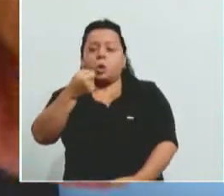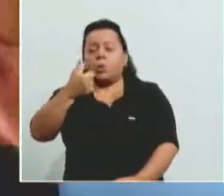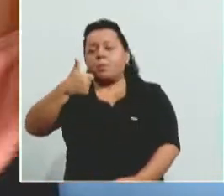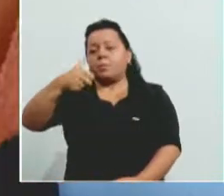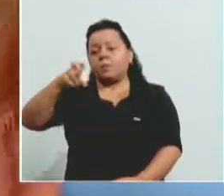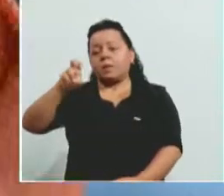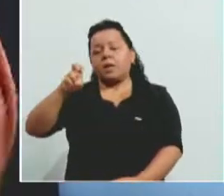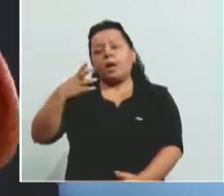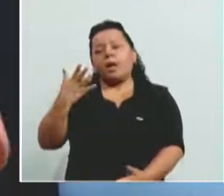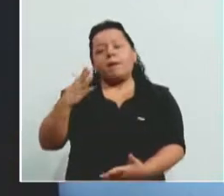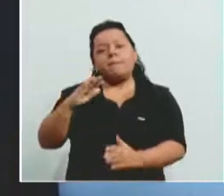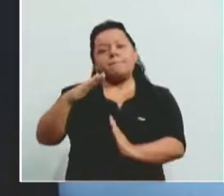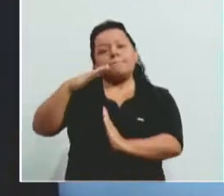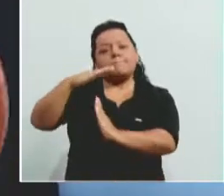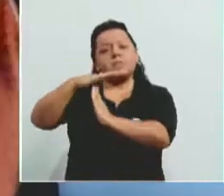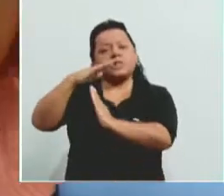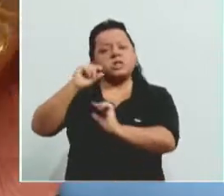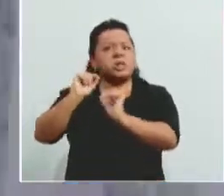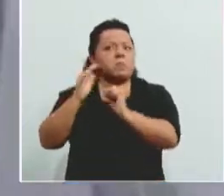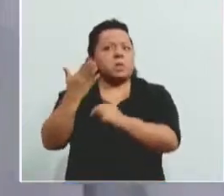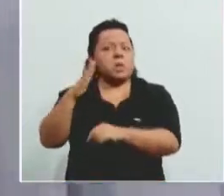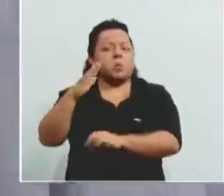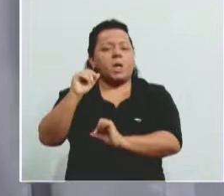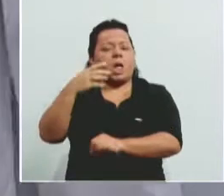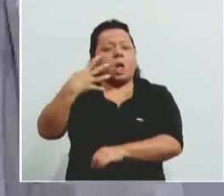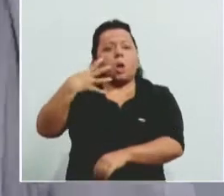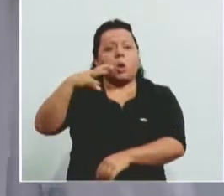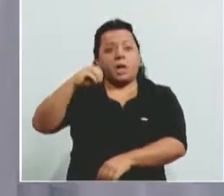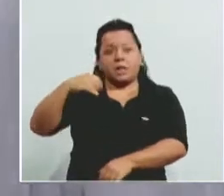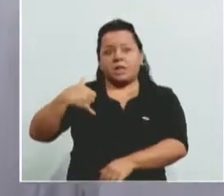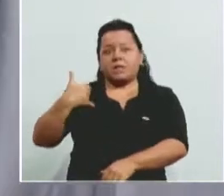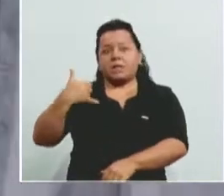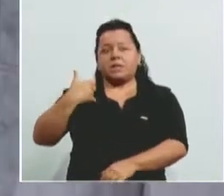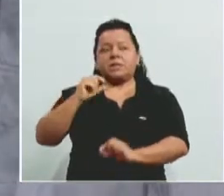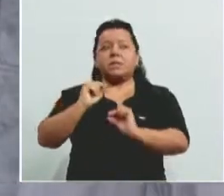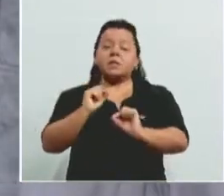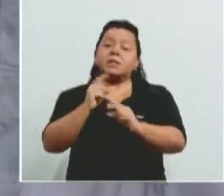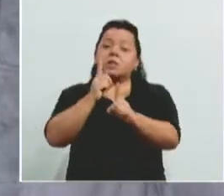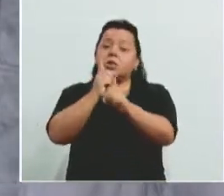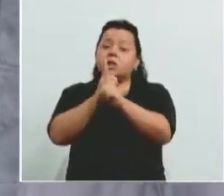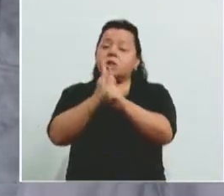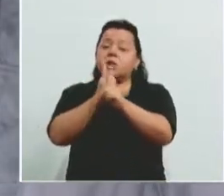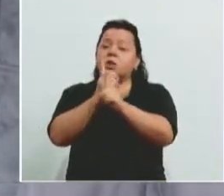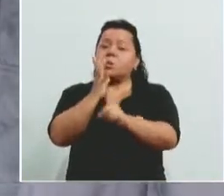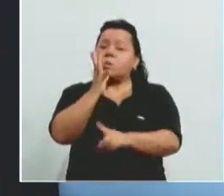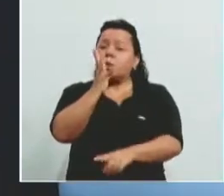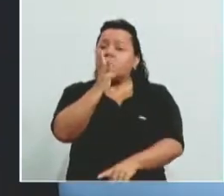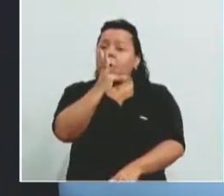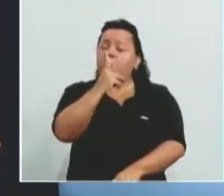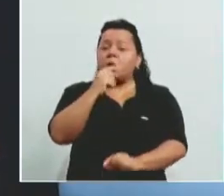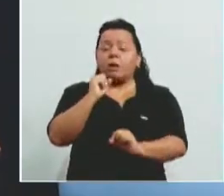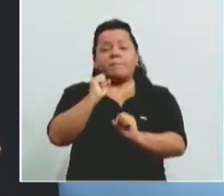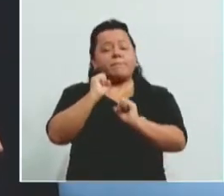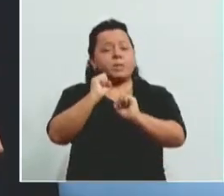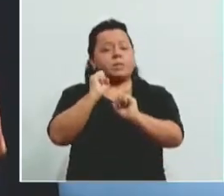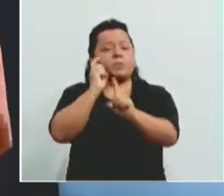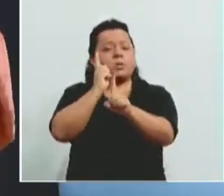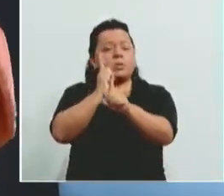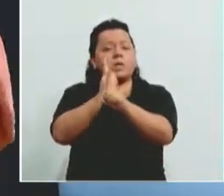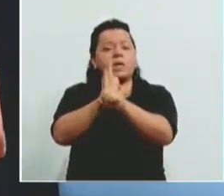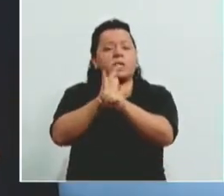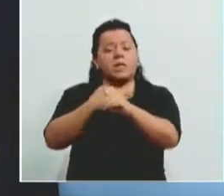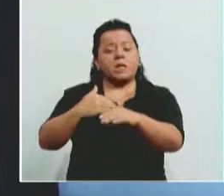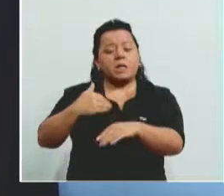porque está se falando mais da doença. Mas ainda assim, mulheres que têm um diagnóstico tardio, né? Porque a gente pode descobrir desde a adolescência. Então,